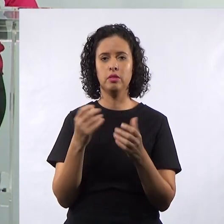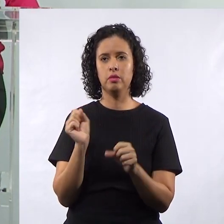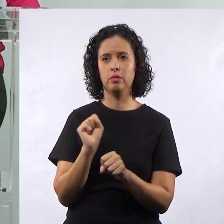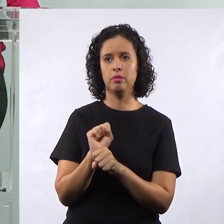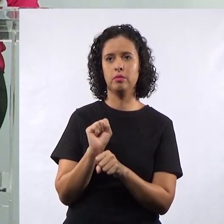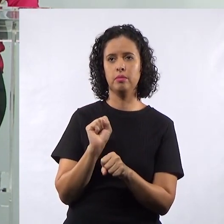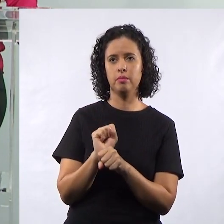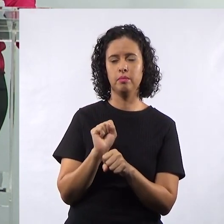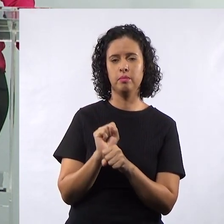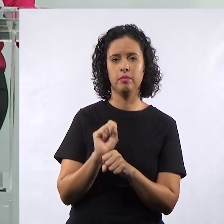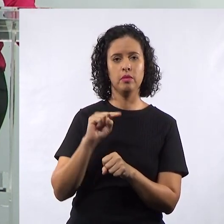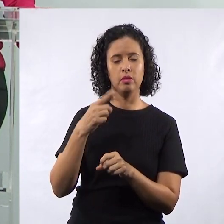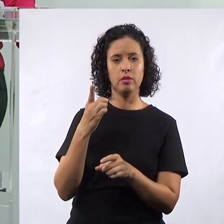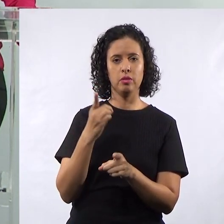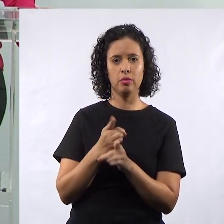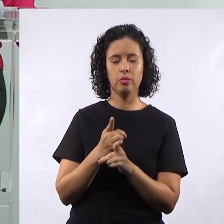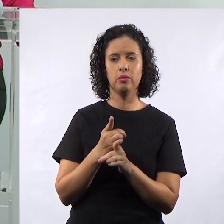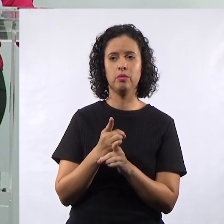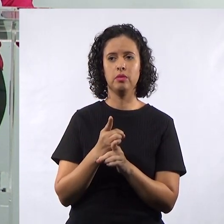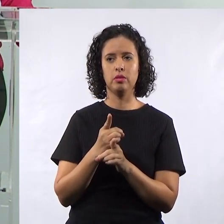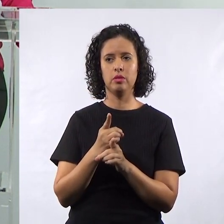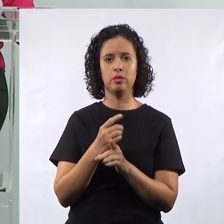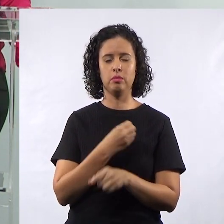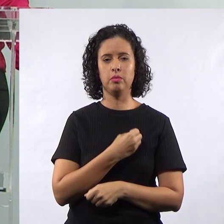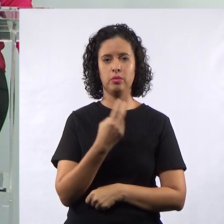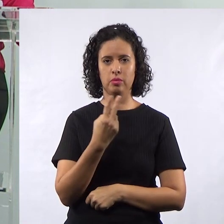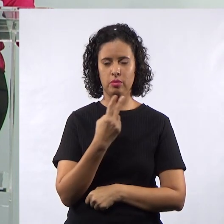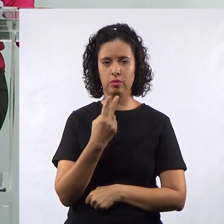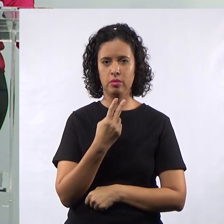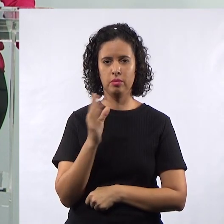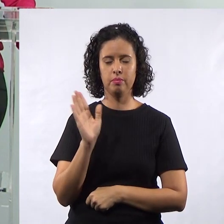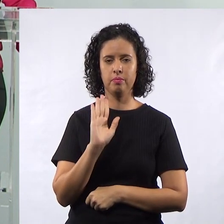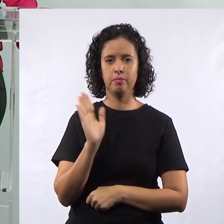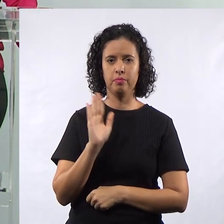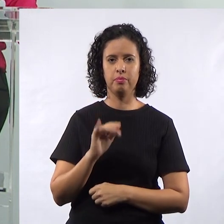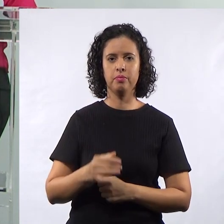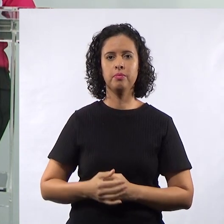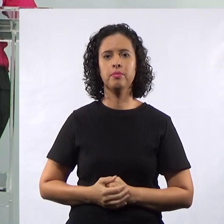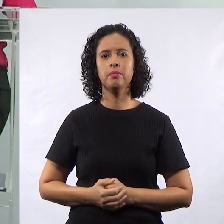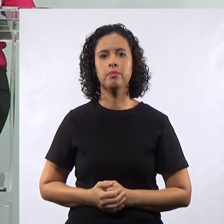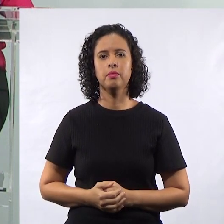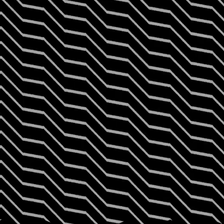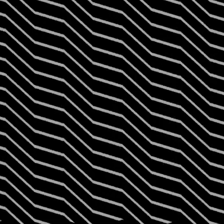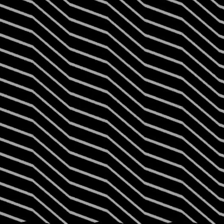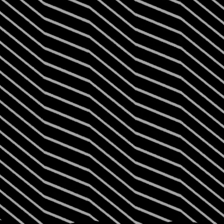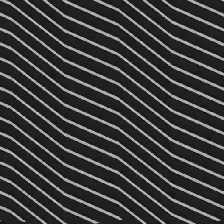vou te aguardar na nossa próxima aula número 2 aí, na nossa videoaula número 2. Até lá!